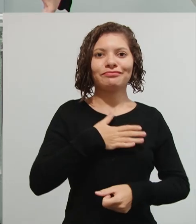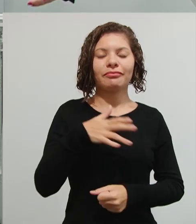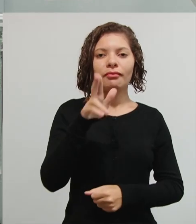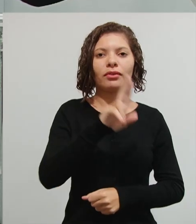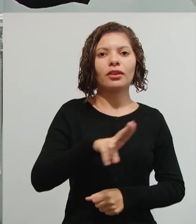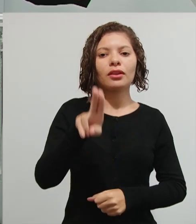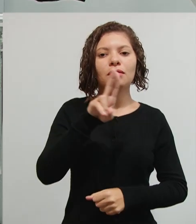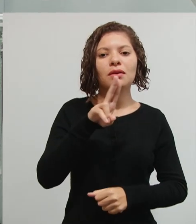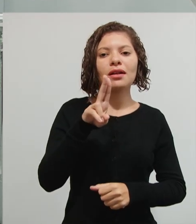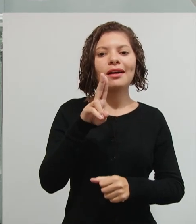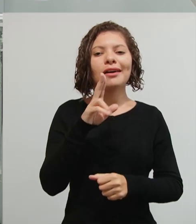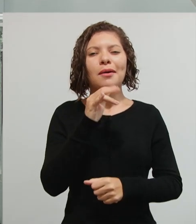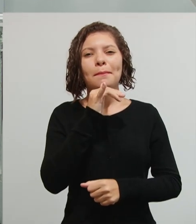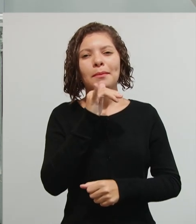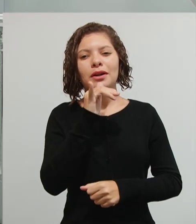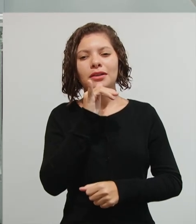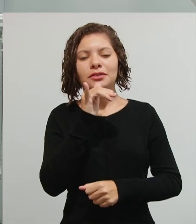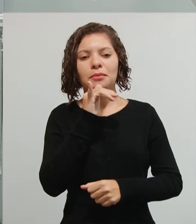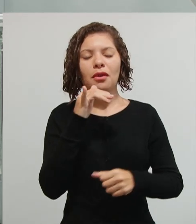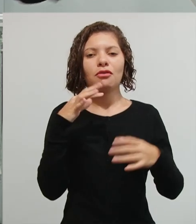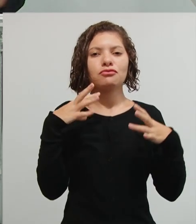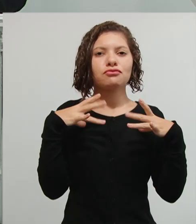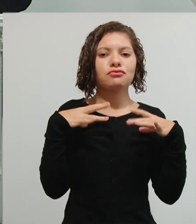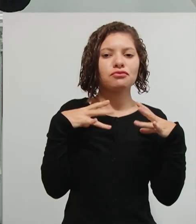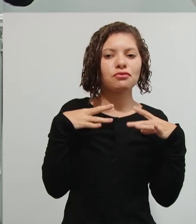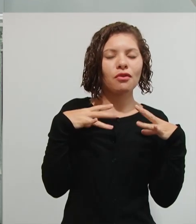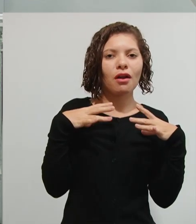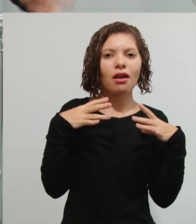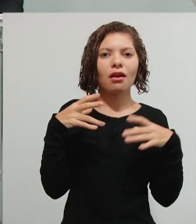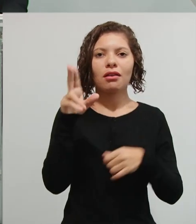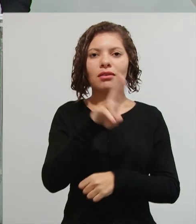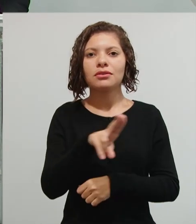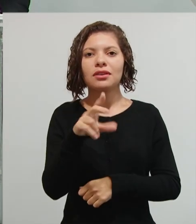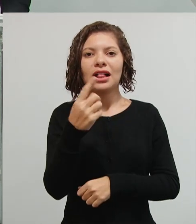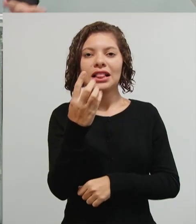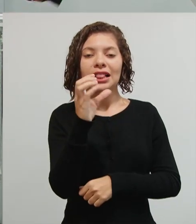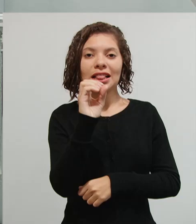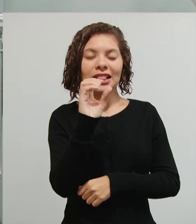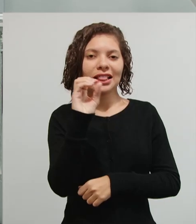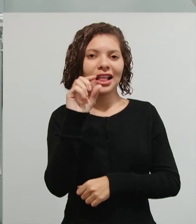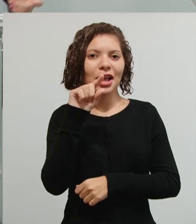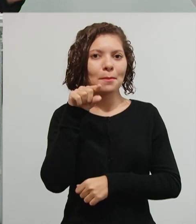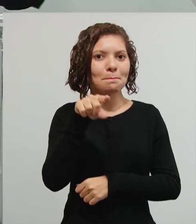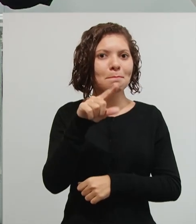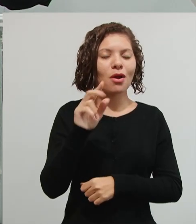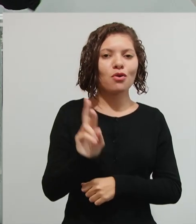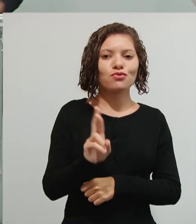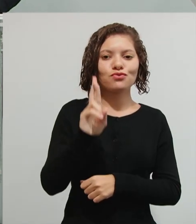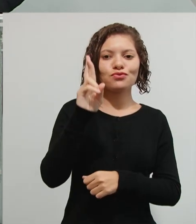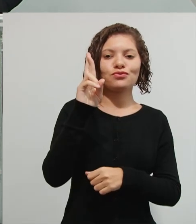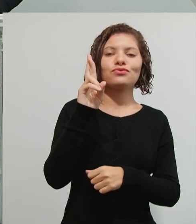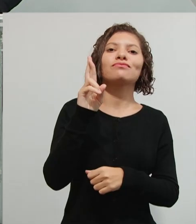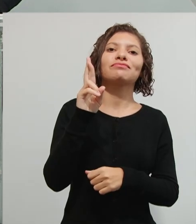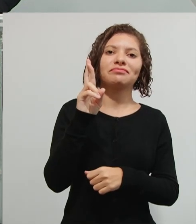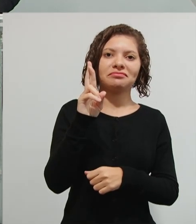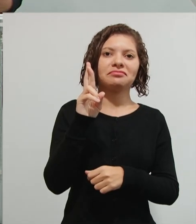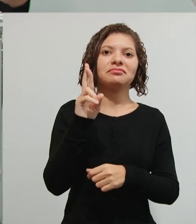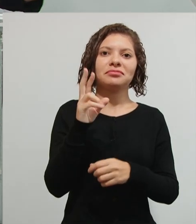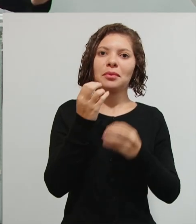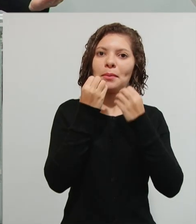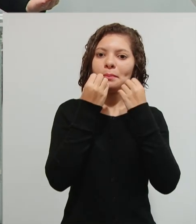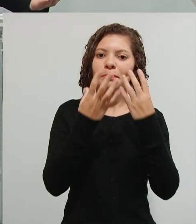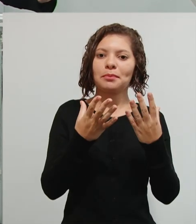umas férias e gastar 10 mil reais naquelas férias do sonho, fazer tudo o que você deseja, é, para nós economistas,